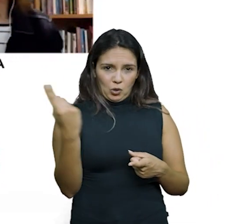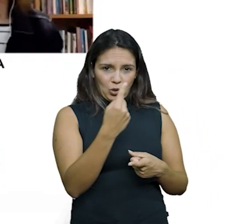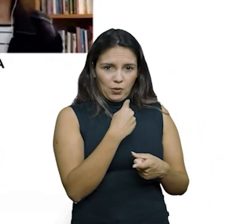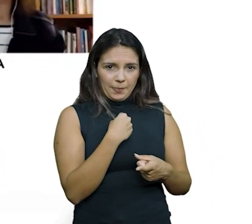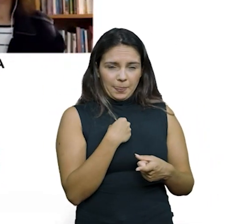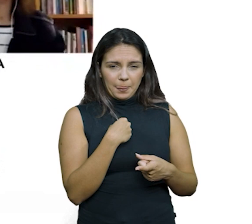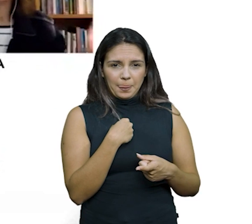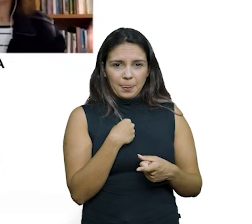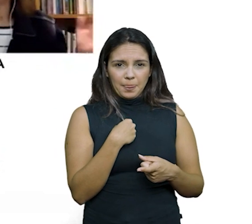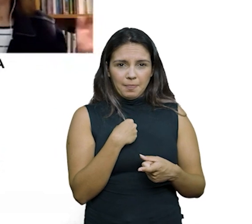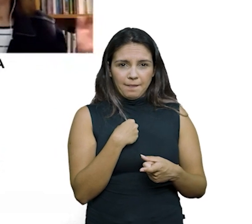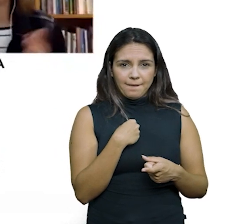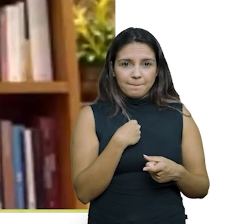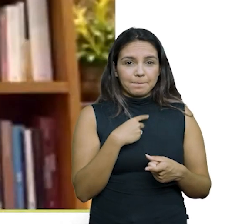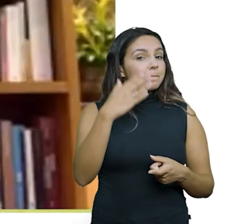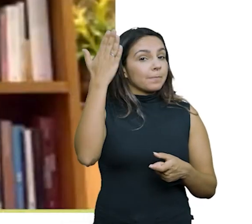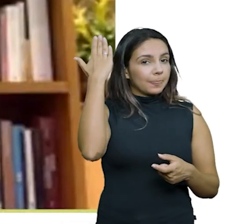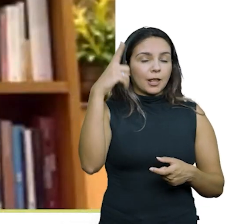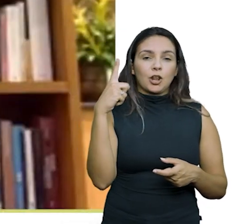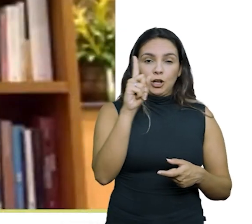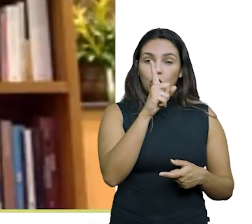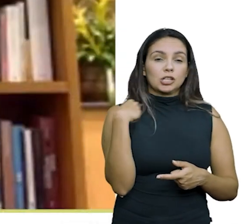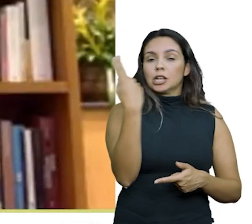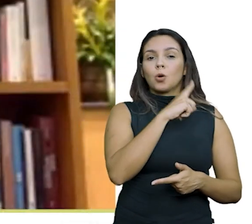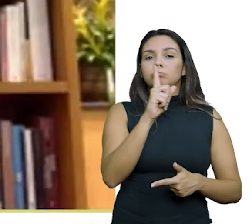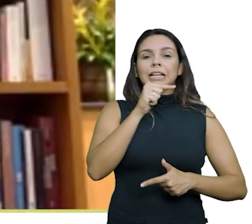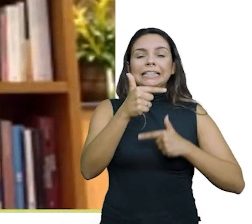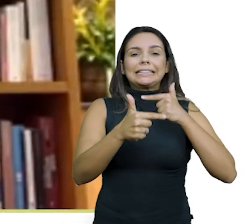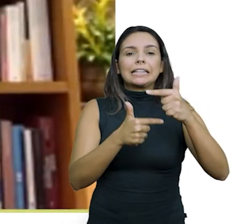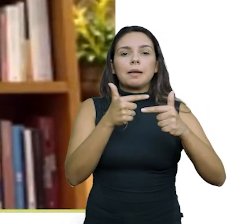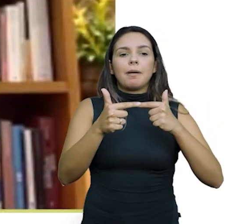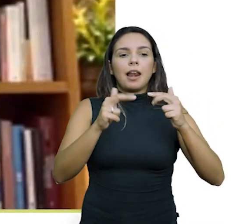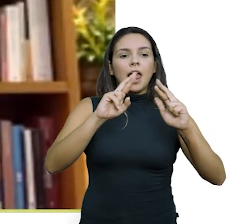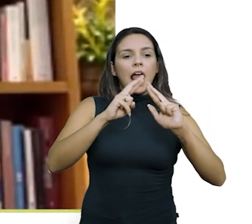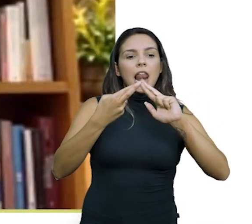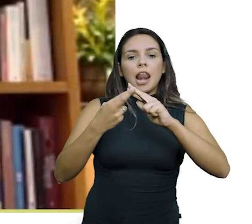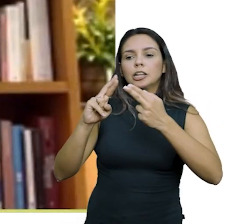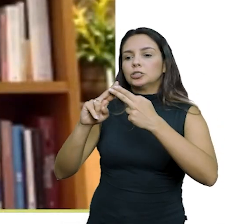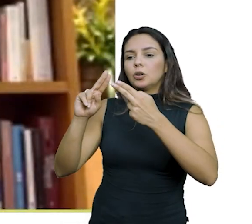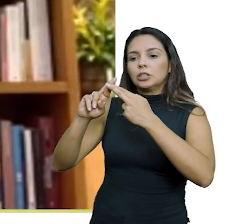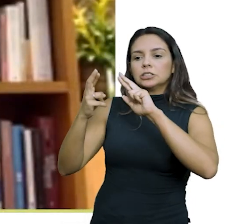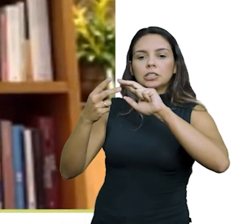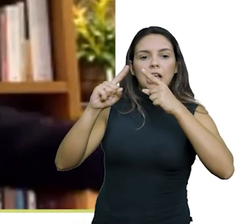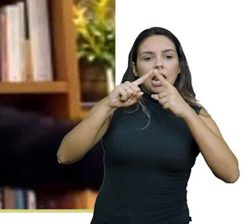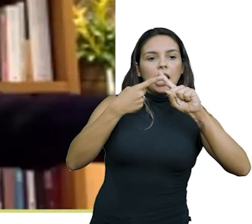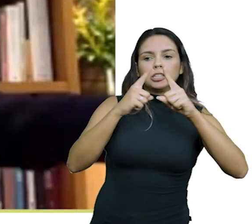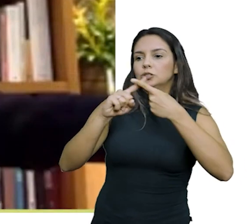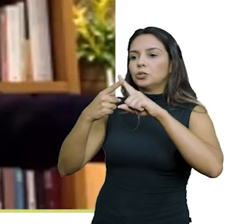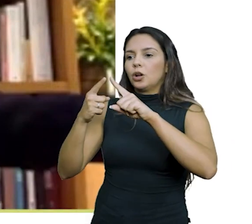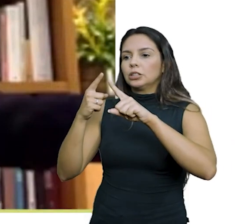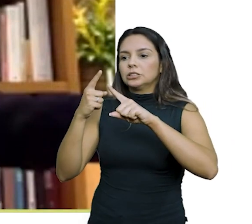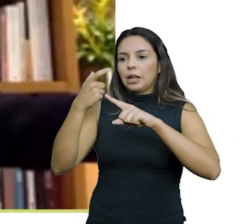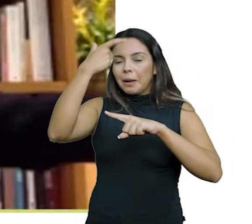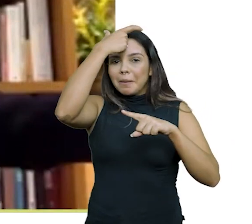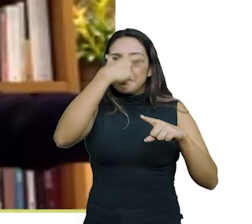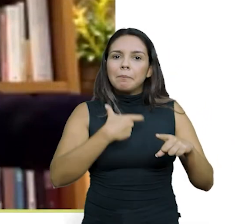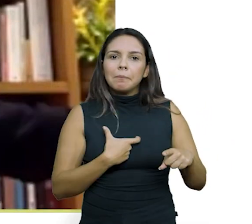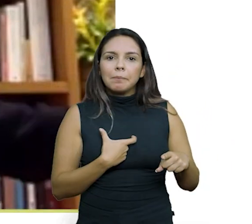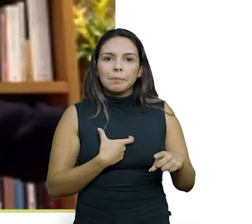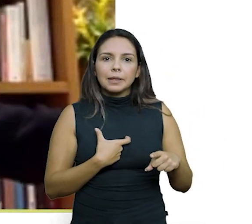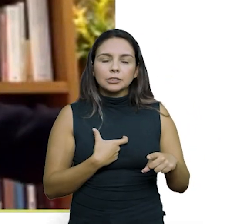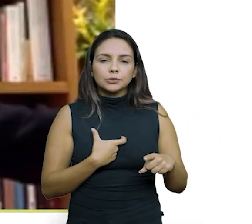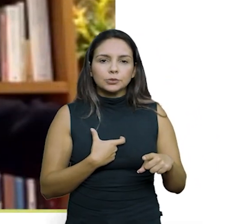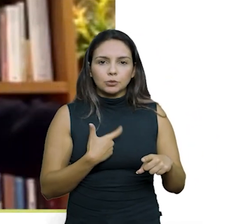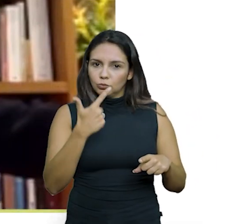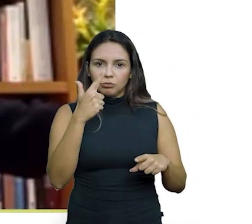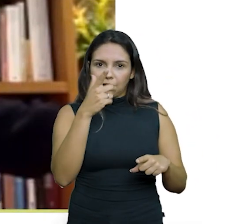vinha investindo nas relações pessoais, né, Afonso? Eu saí daqui para entrevistar um psicólogo, filósofo